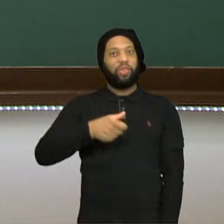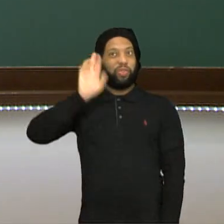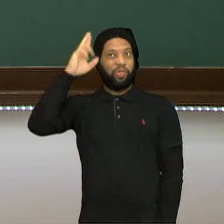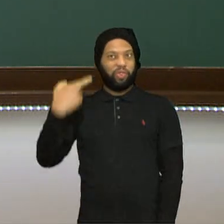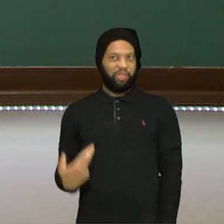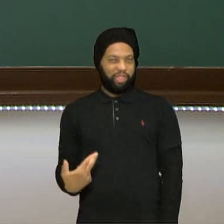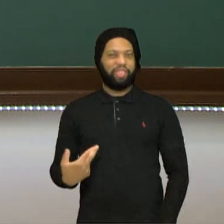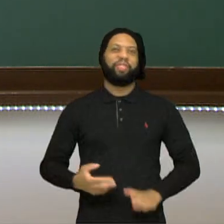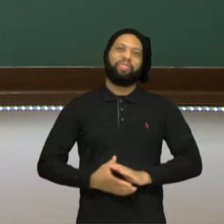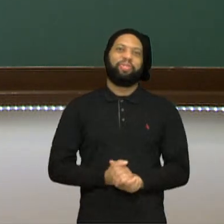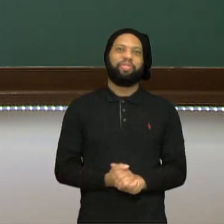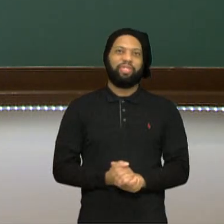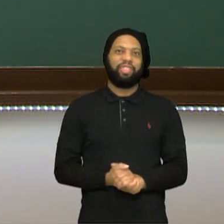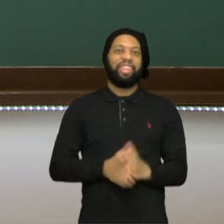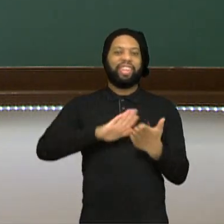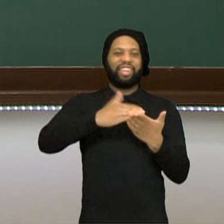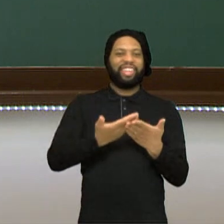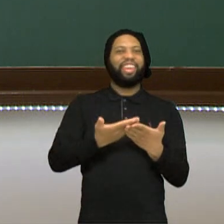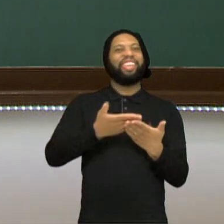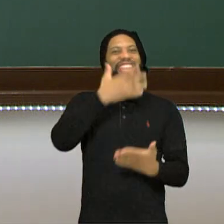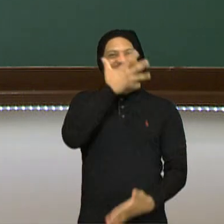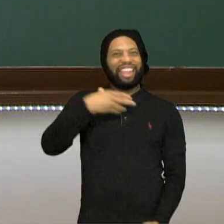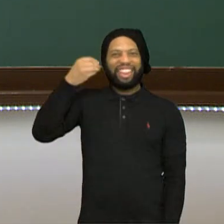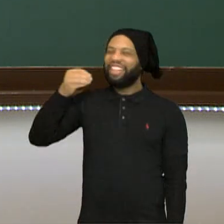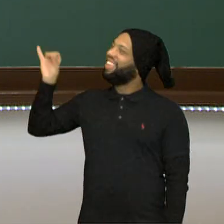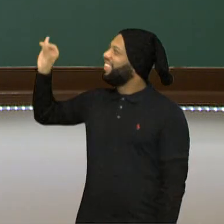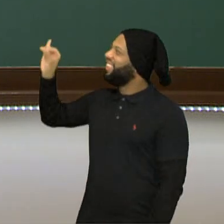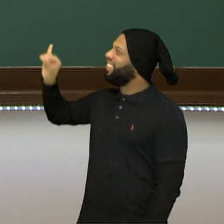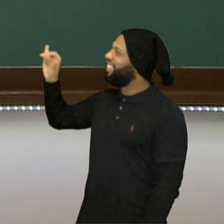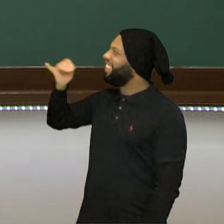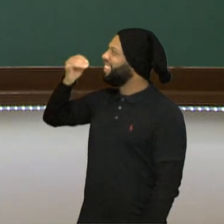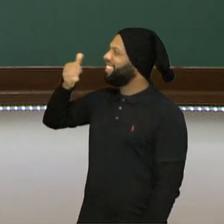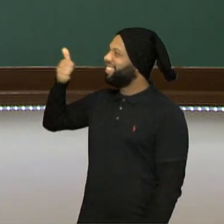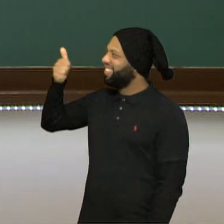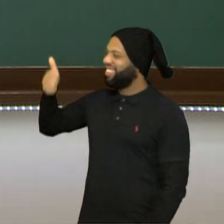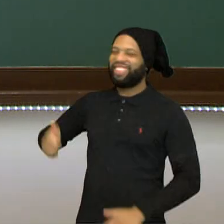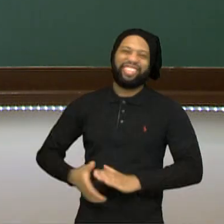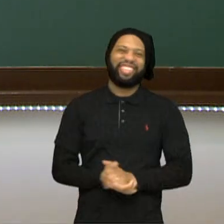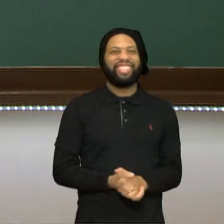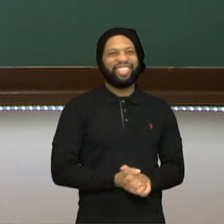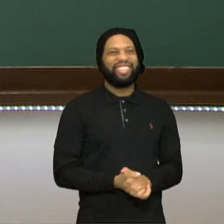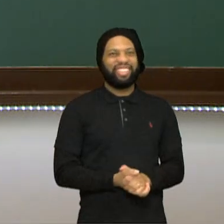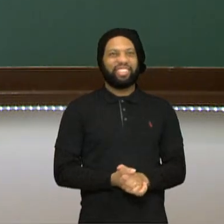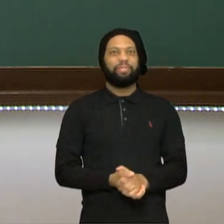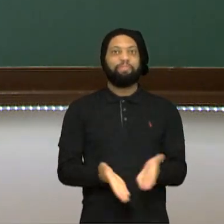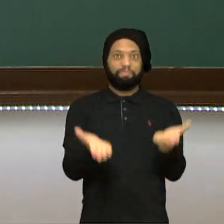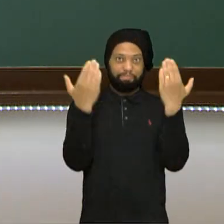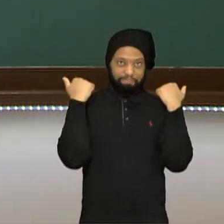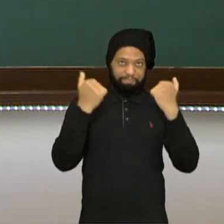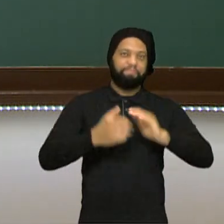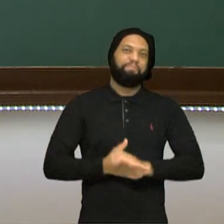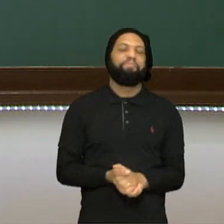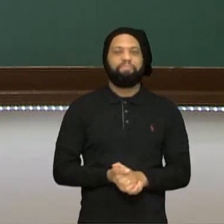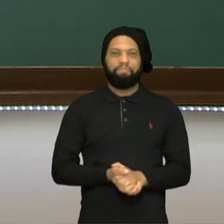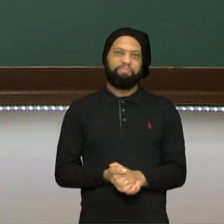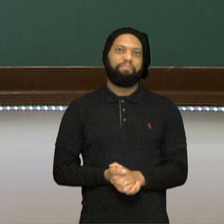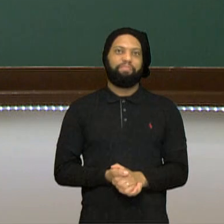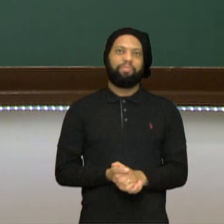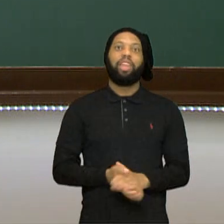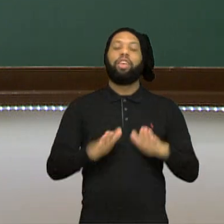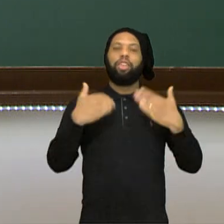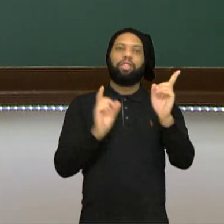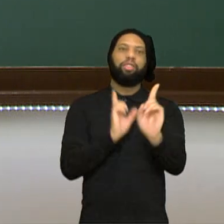Rutinei aqui com vocês e o nosso querido intérprete, Natan, aqui com a gente. Oi, Natan! Vamos juntos? Então,